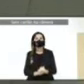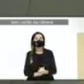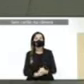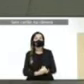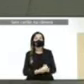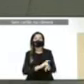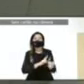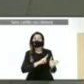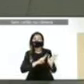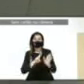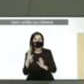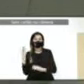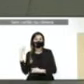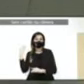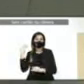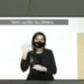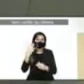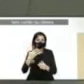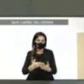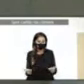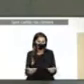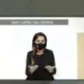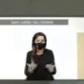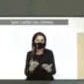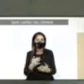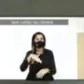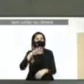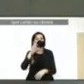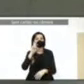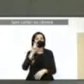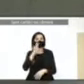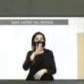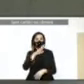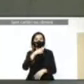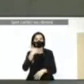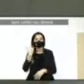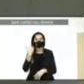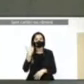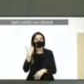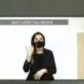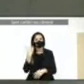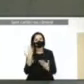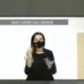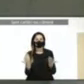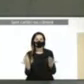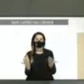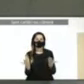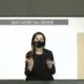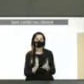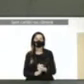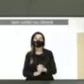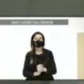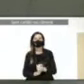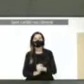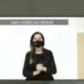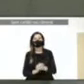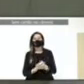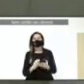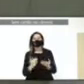5 motos. E ontem já teve um outro assalto. Então, vereador Juarez, eu te agradeço pela